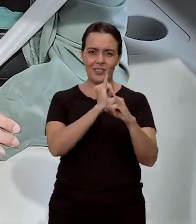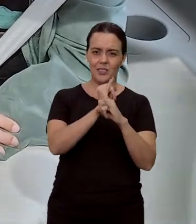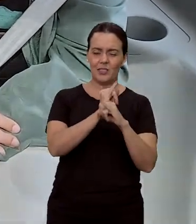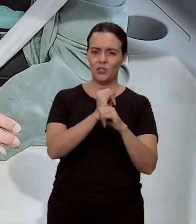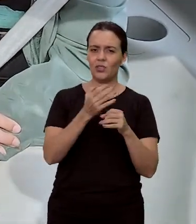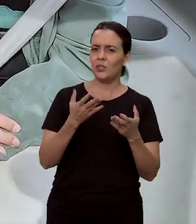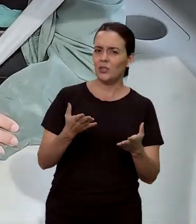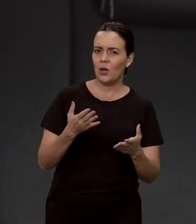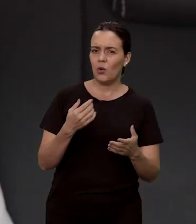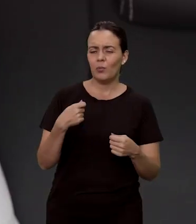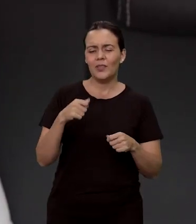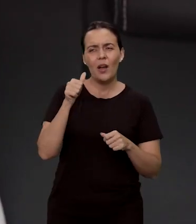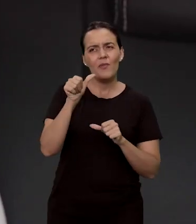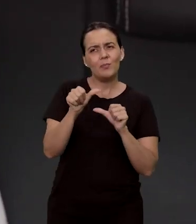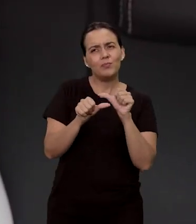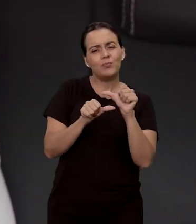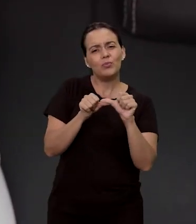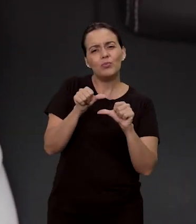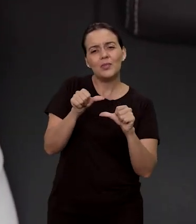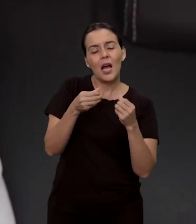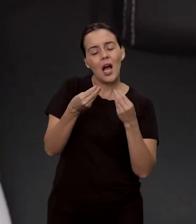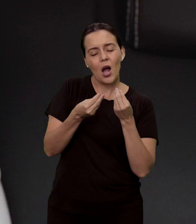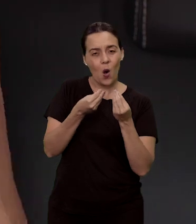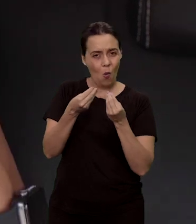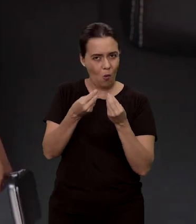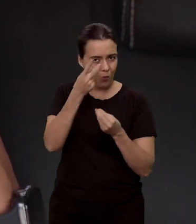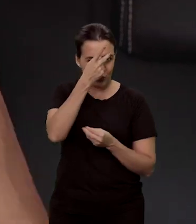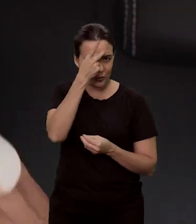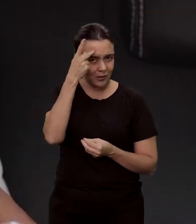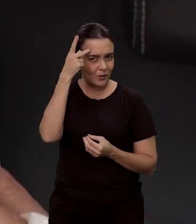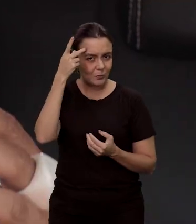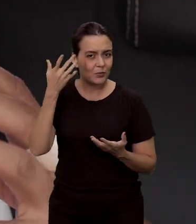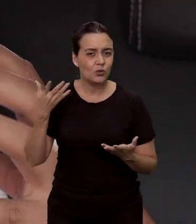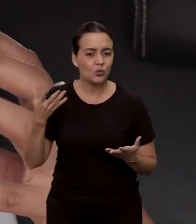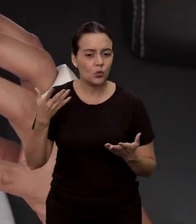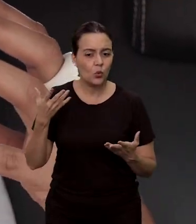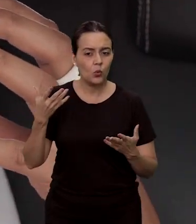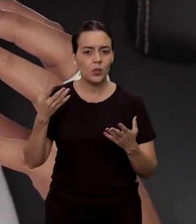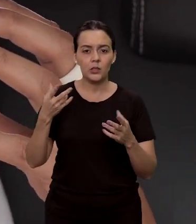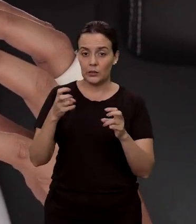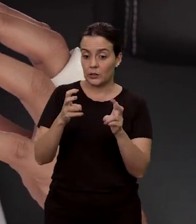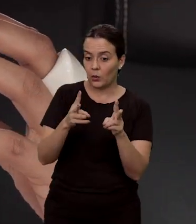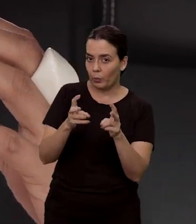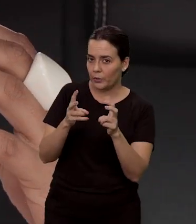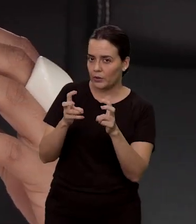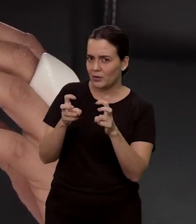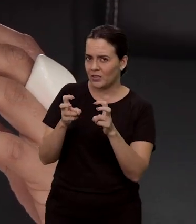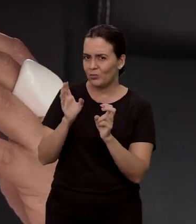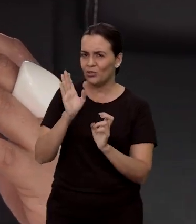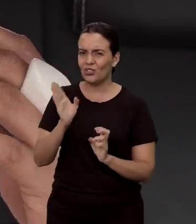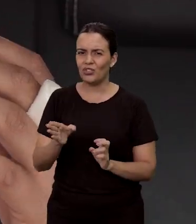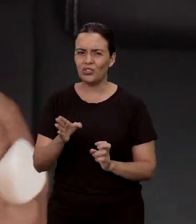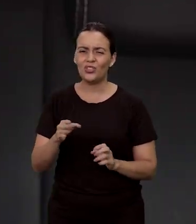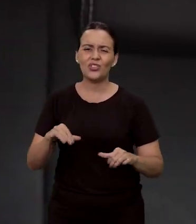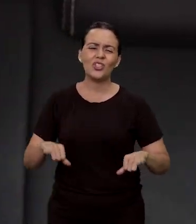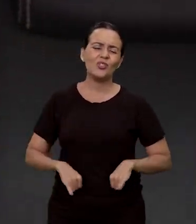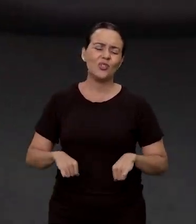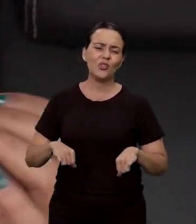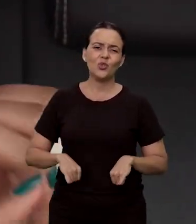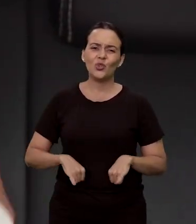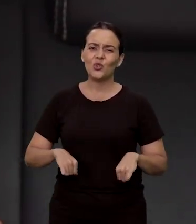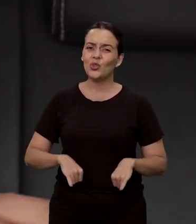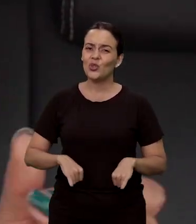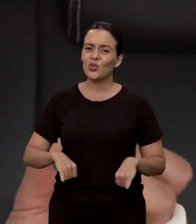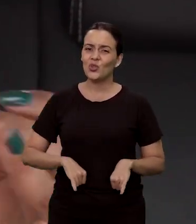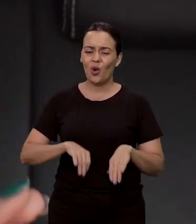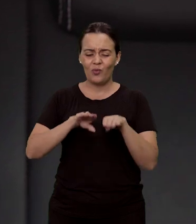para conseguir comunicar. Então, hoje eu percebo que as pessoas, elas já são tão atravessadas e já sofrem tanto